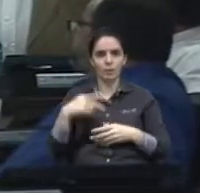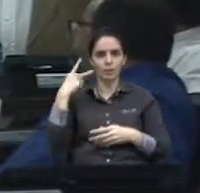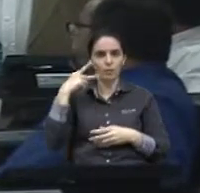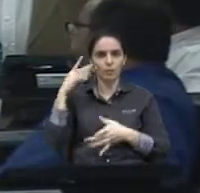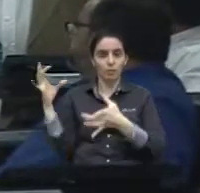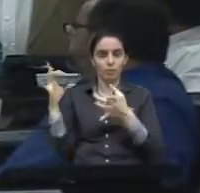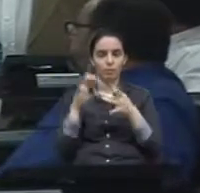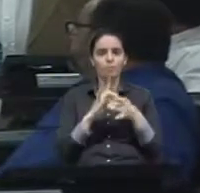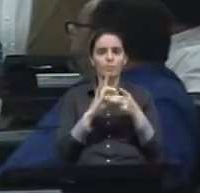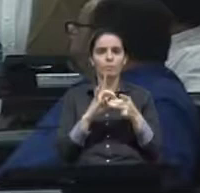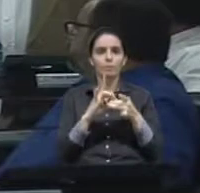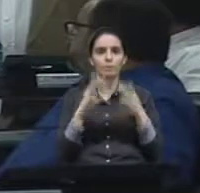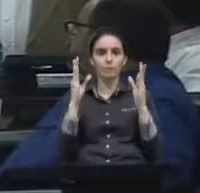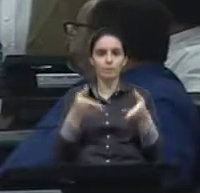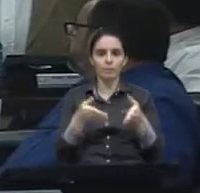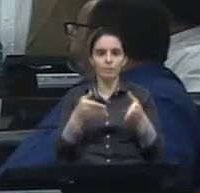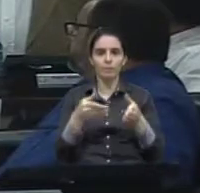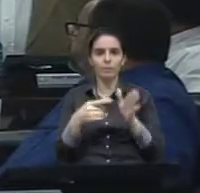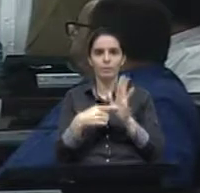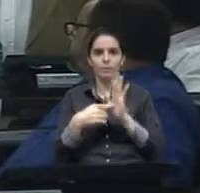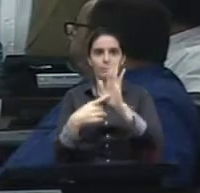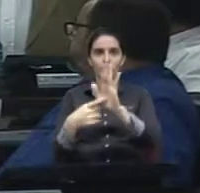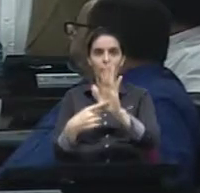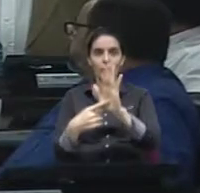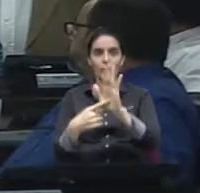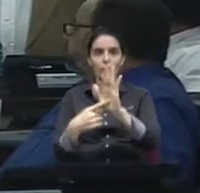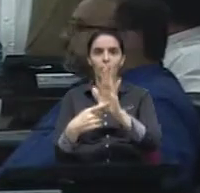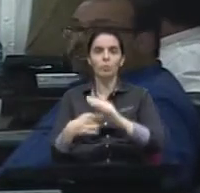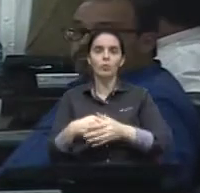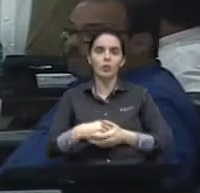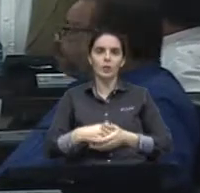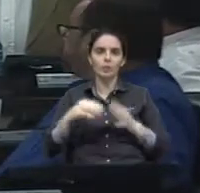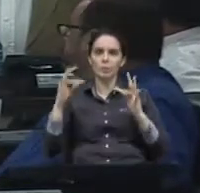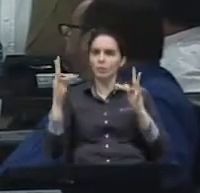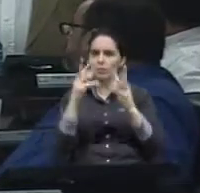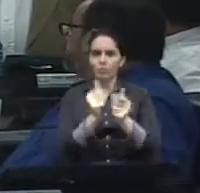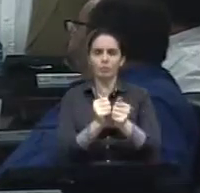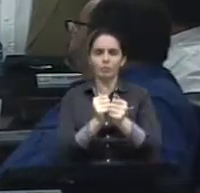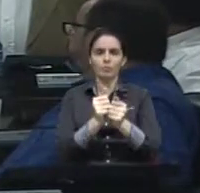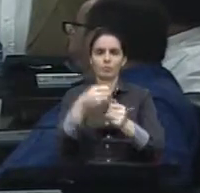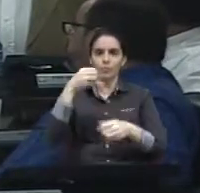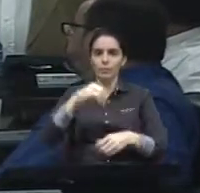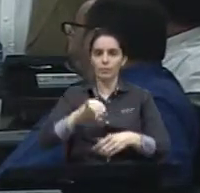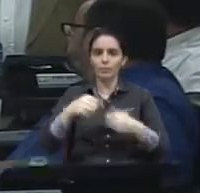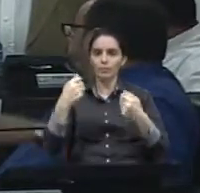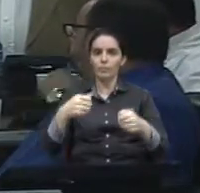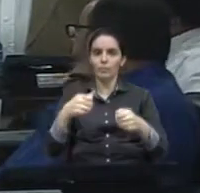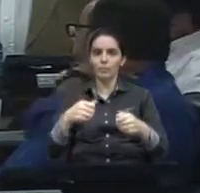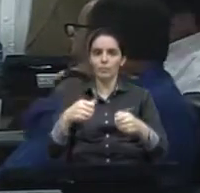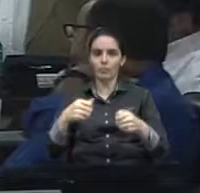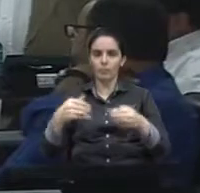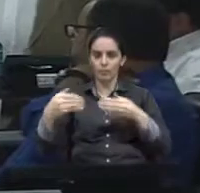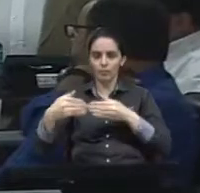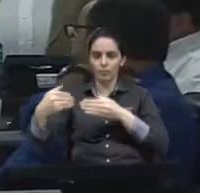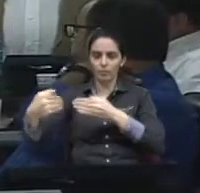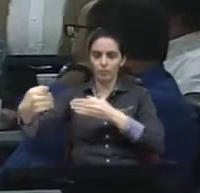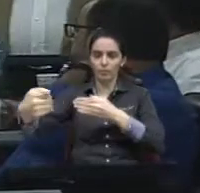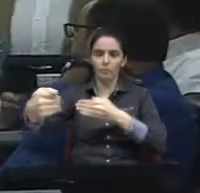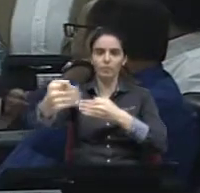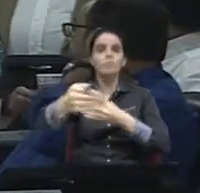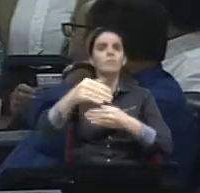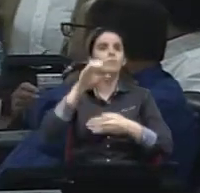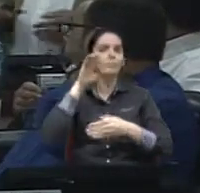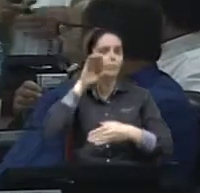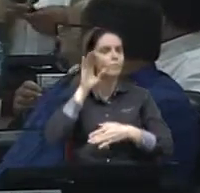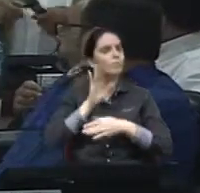hoje, aquela causa ali ser nossa também, de todos nós aqui. Se tivermos que parar a pista ali, vamos parar. Eu estou